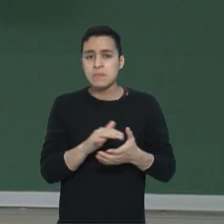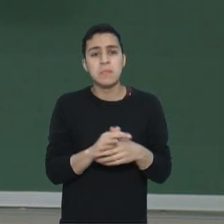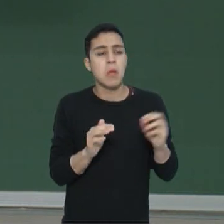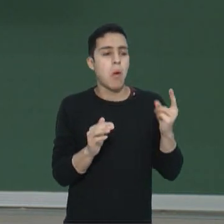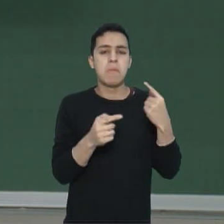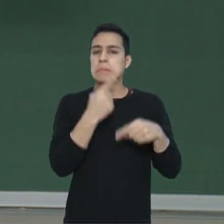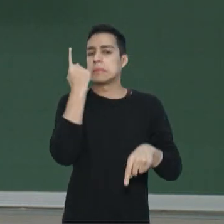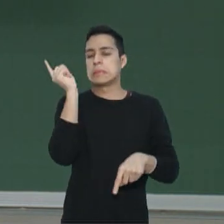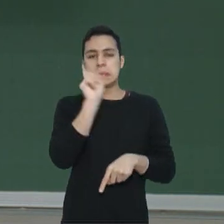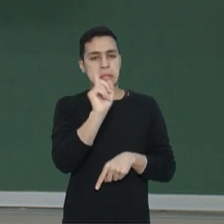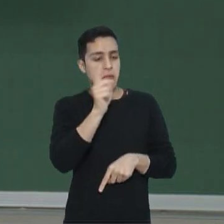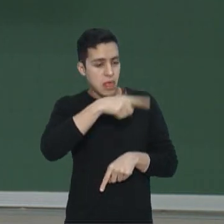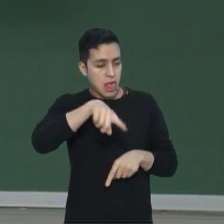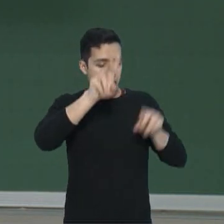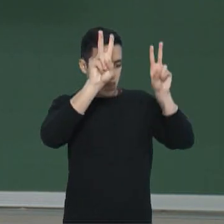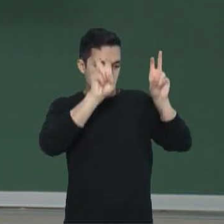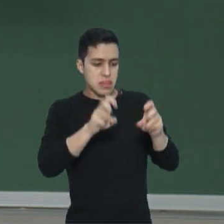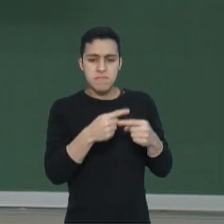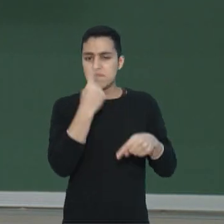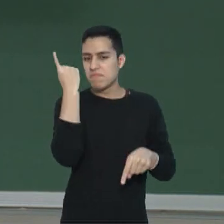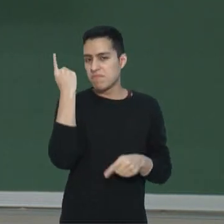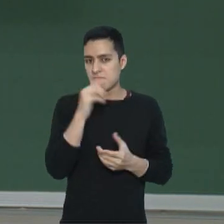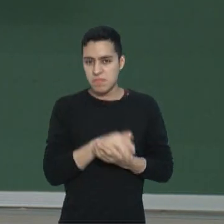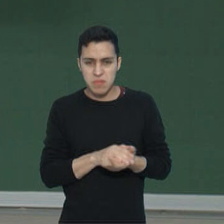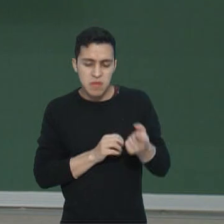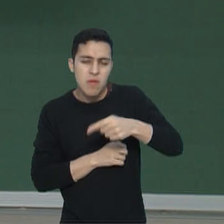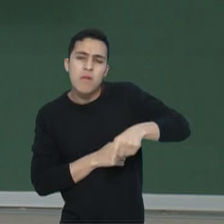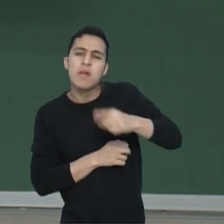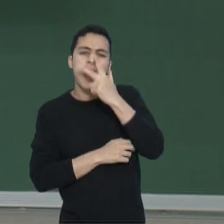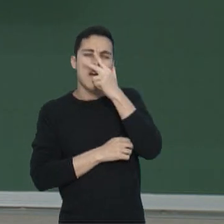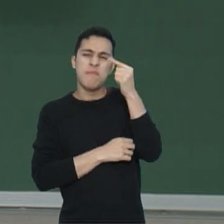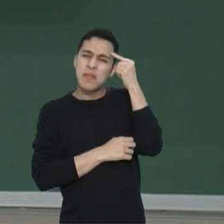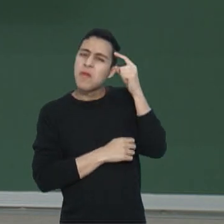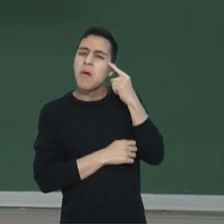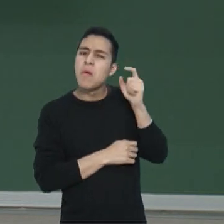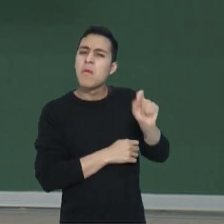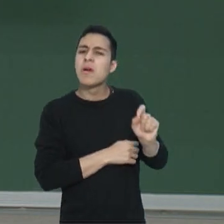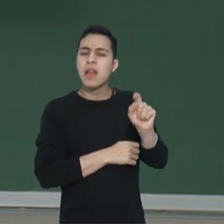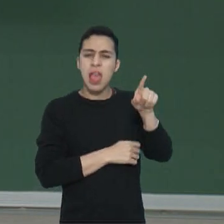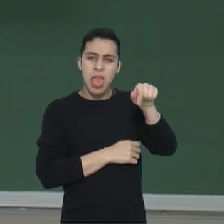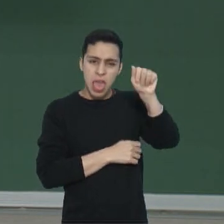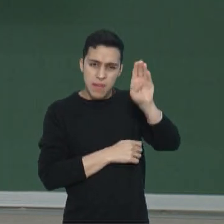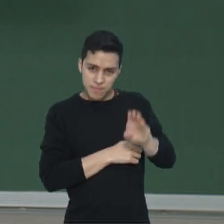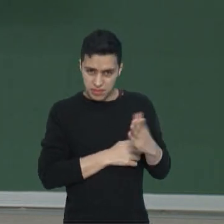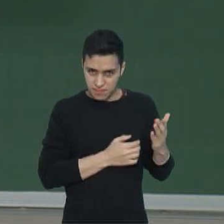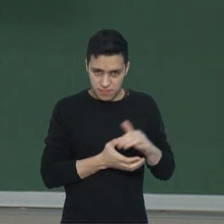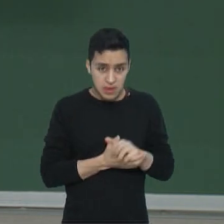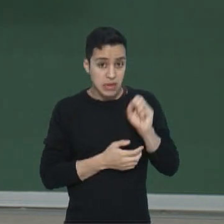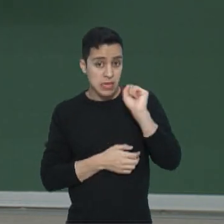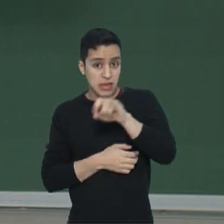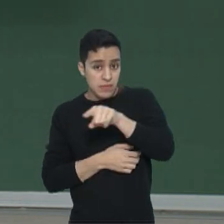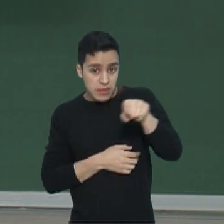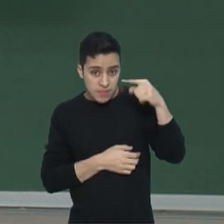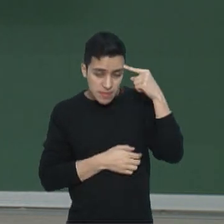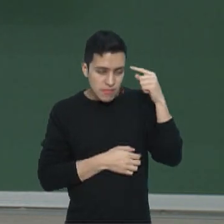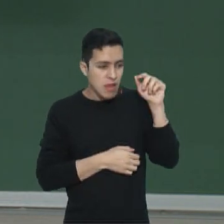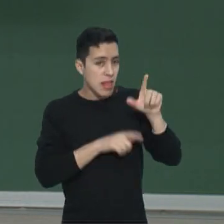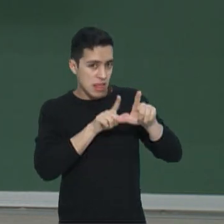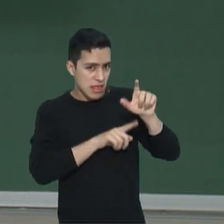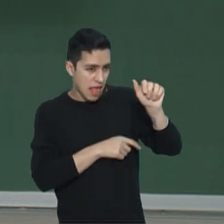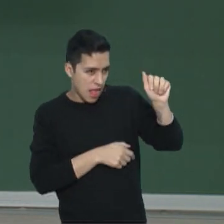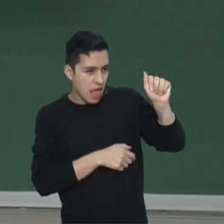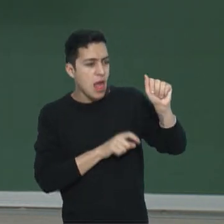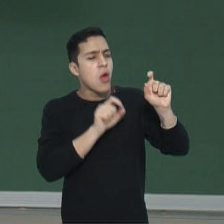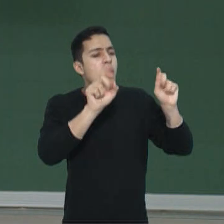ou não. Falam de assuntos totalmente diferentes. O que você pensou, letra A ou letra B? Se você pensou na letra A,